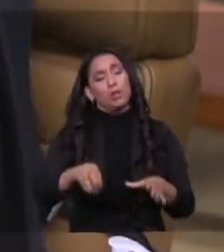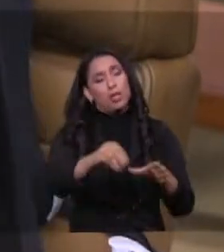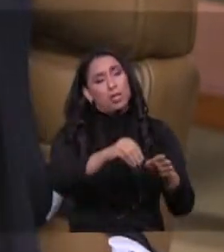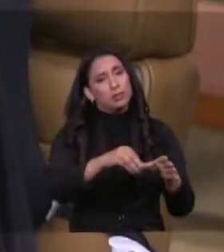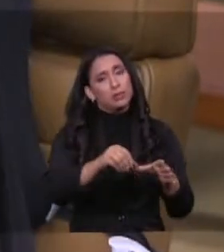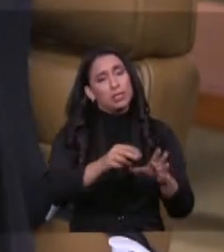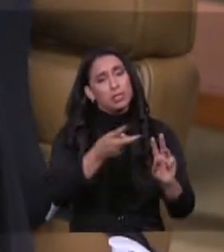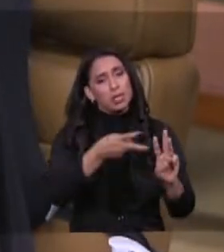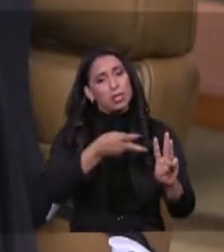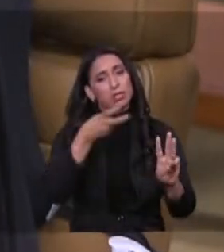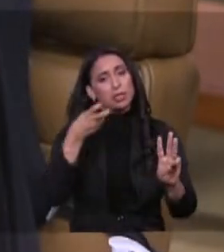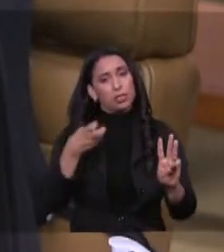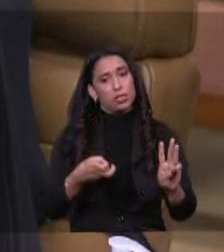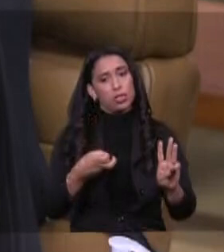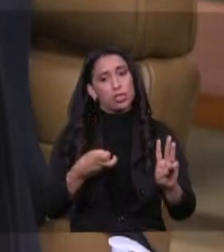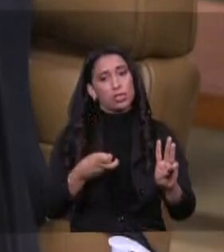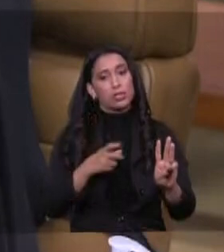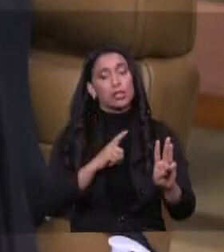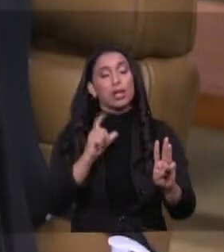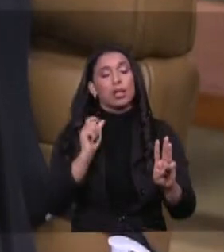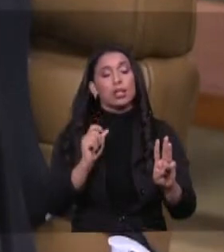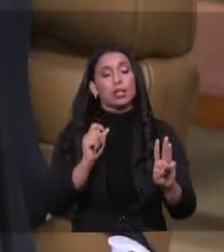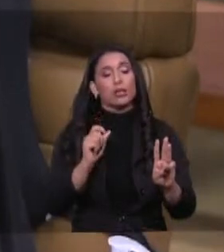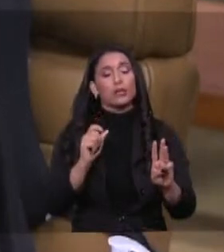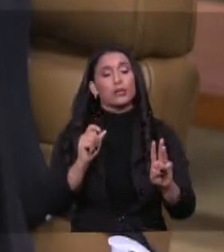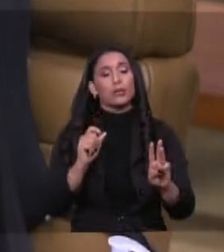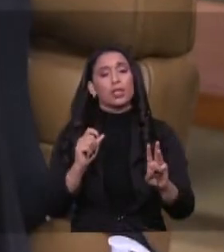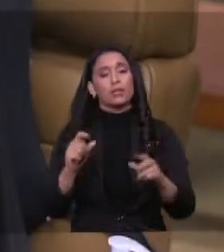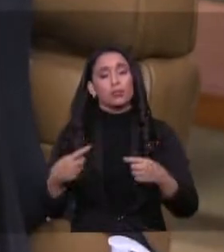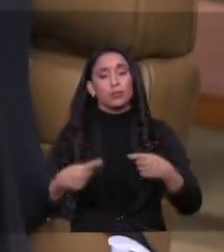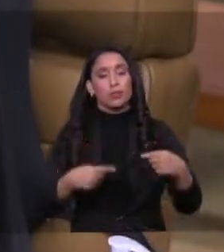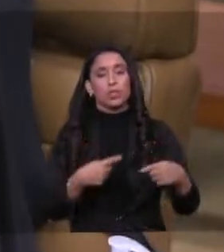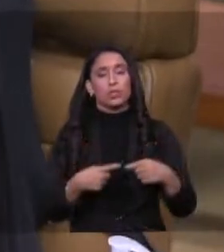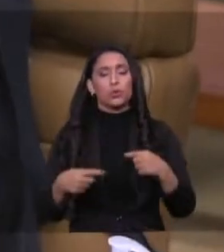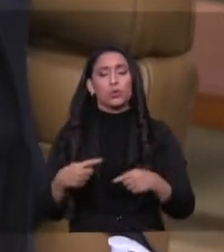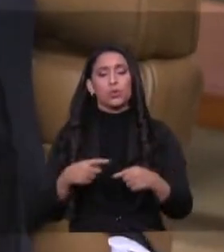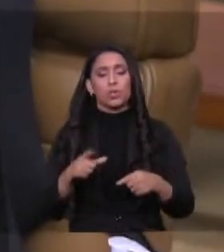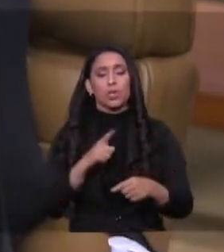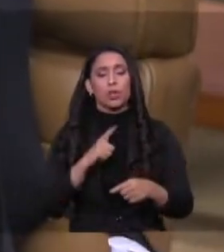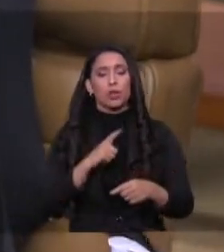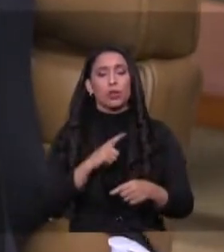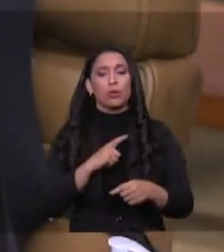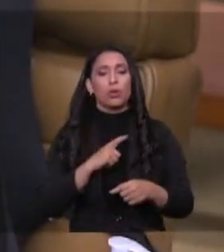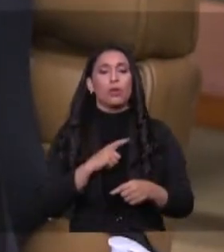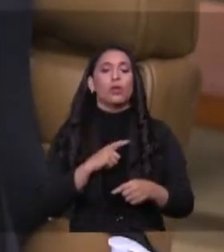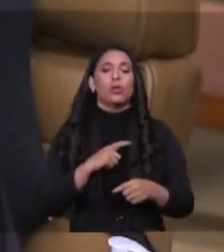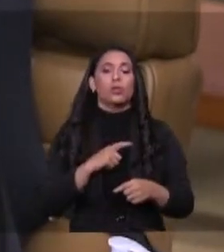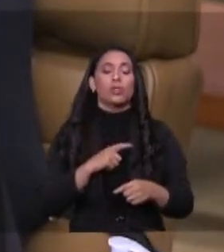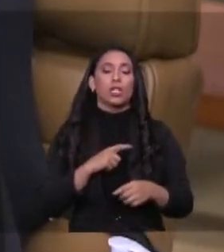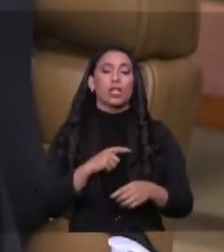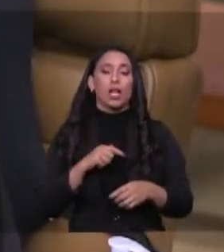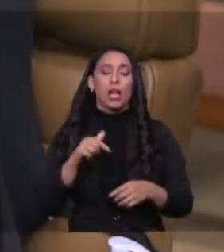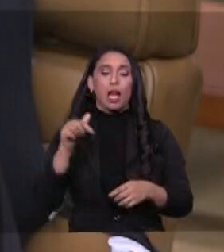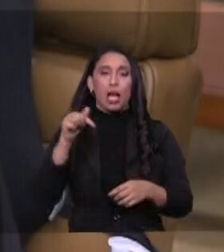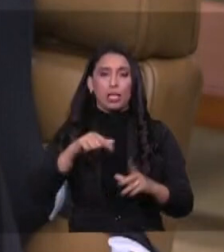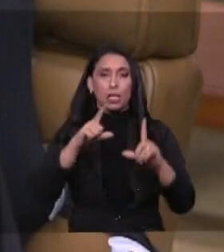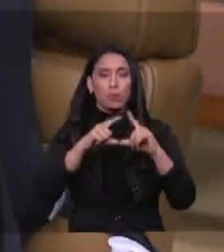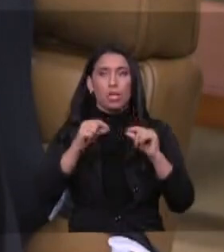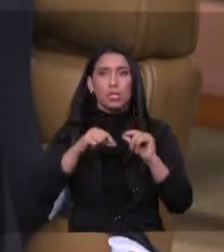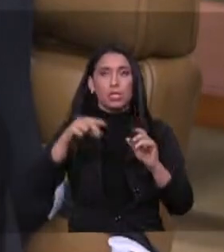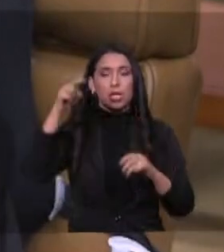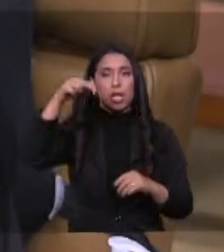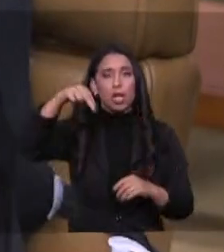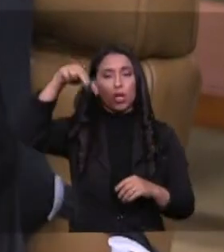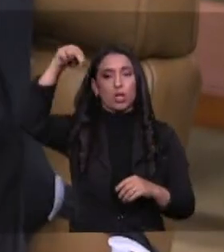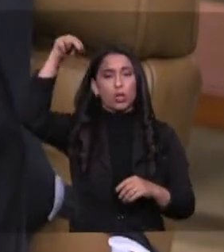indígenas, que foi a partir de uma discussão sobre a incorporação do setor noroeste de Brasília, e